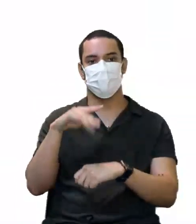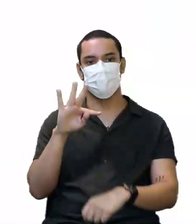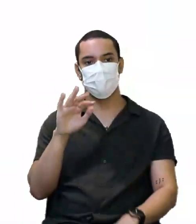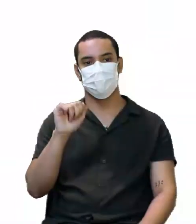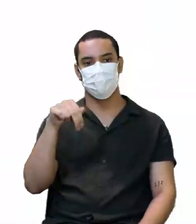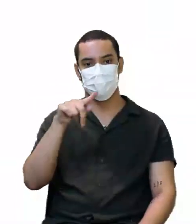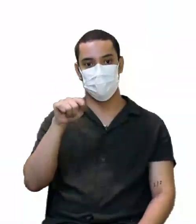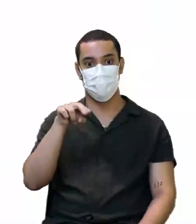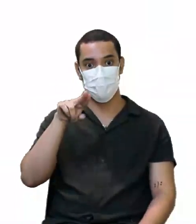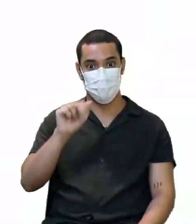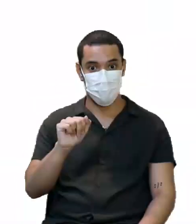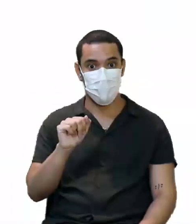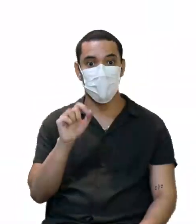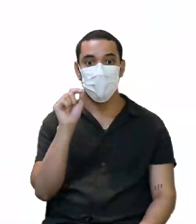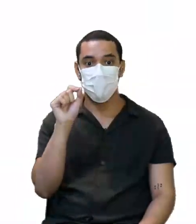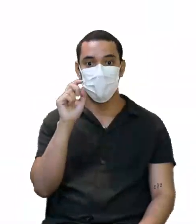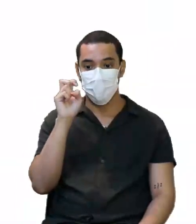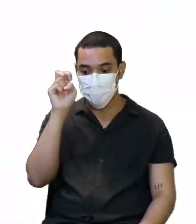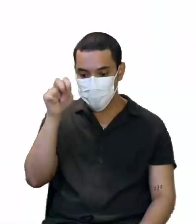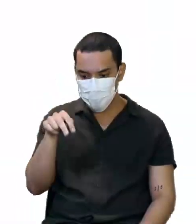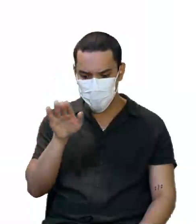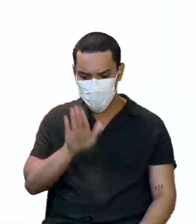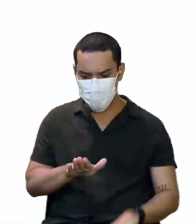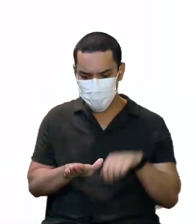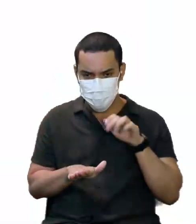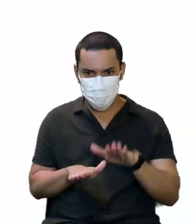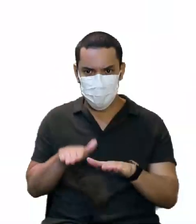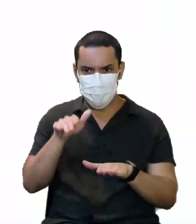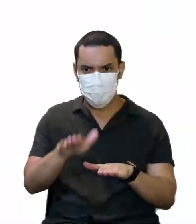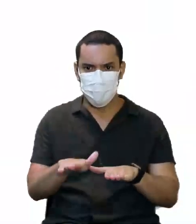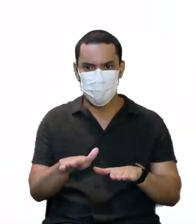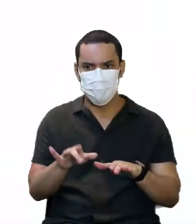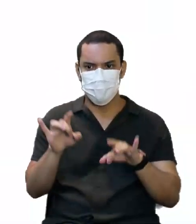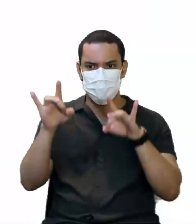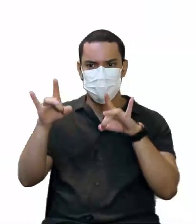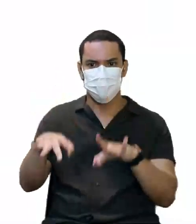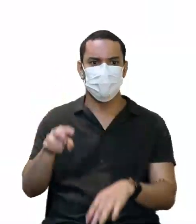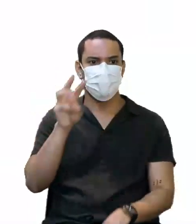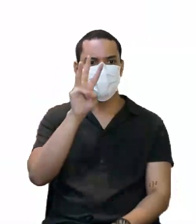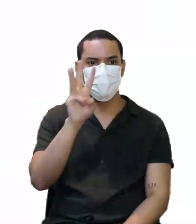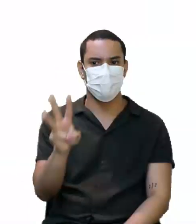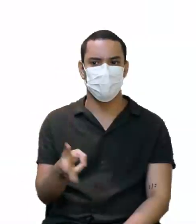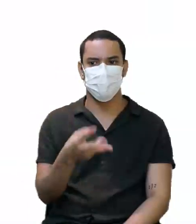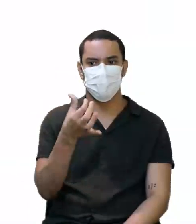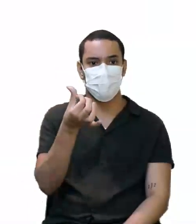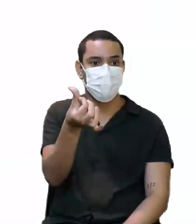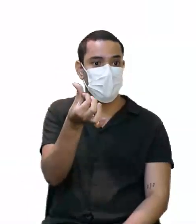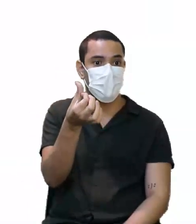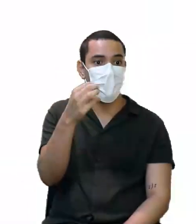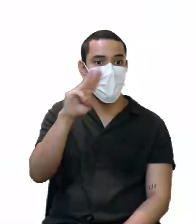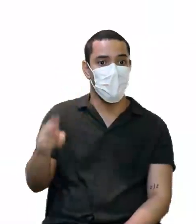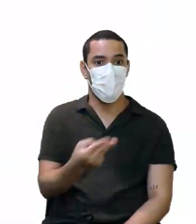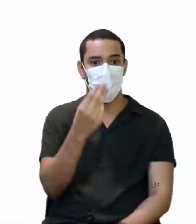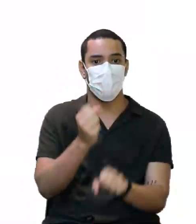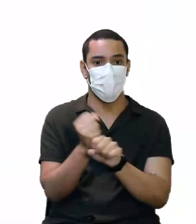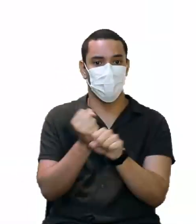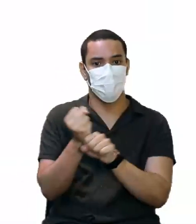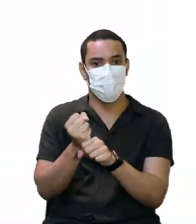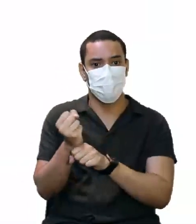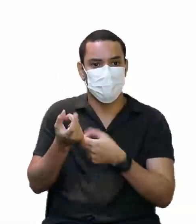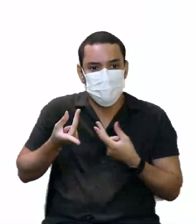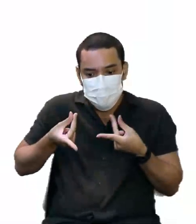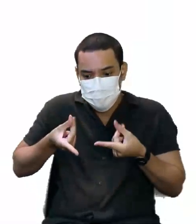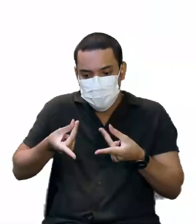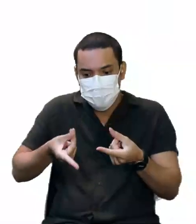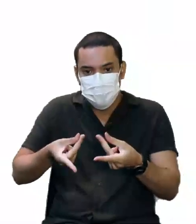rastro, olha, presta atenção, de pegadas fósseis depositadas há 3,6 milhões de anos e